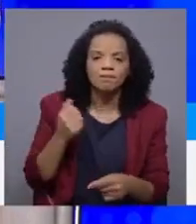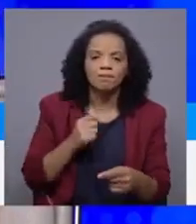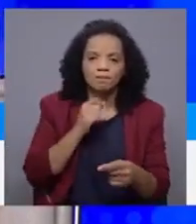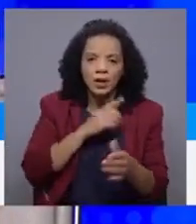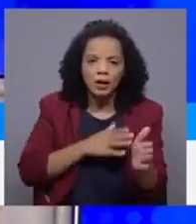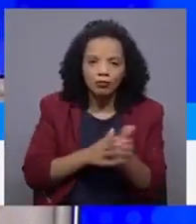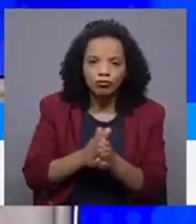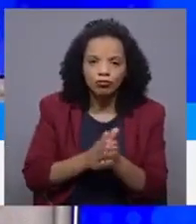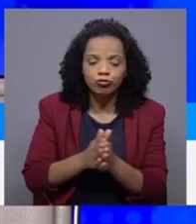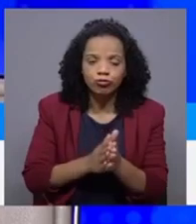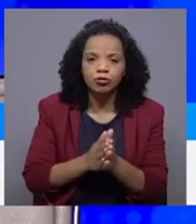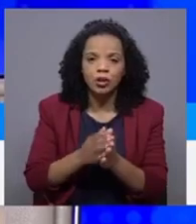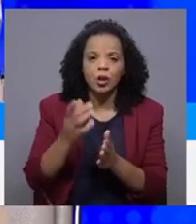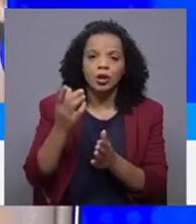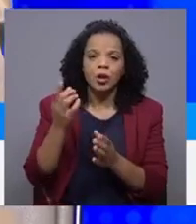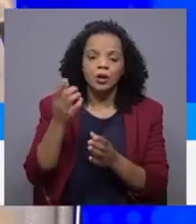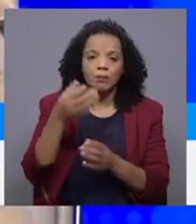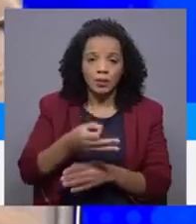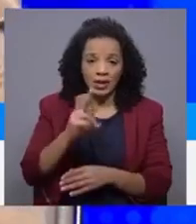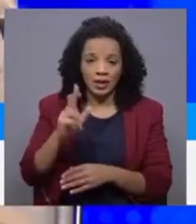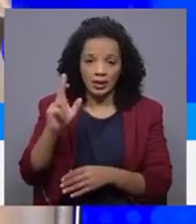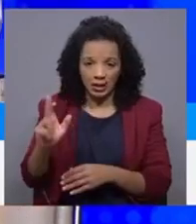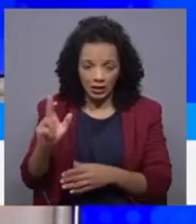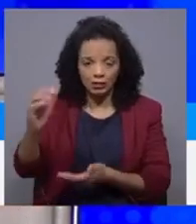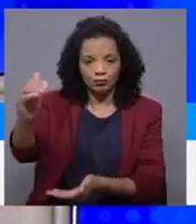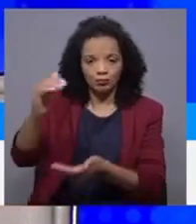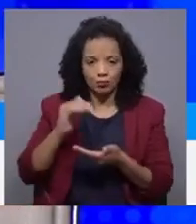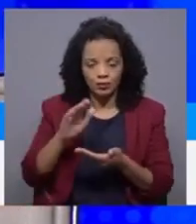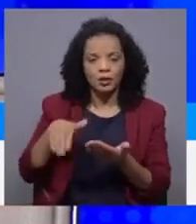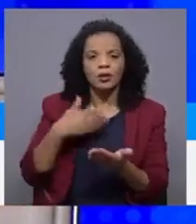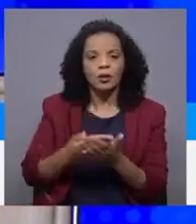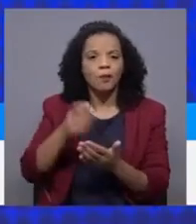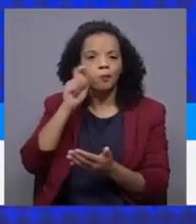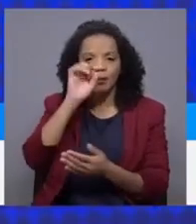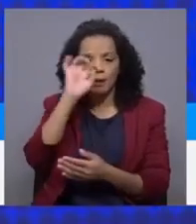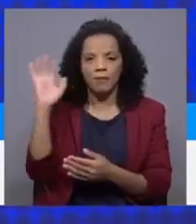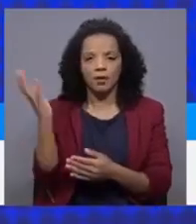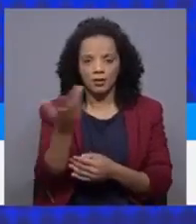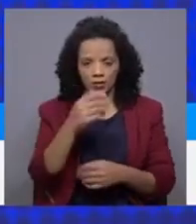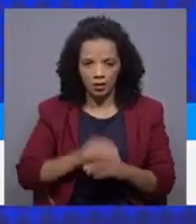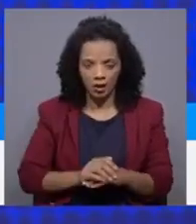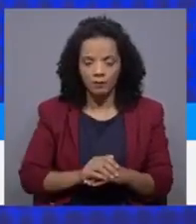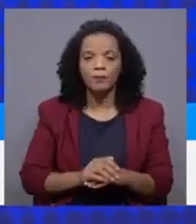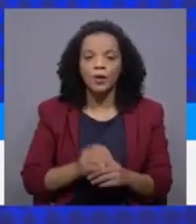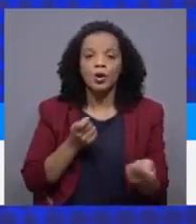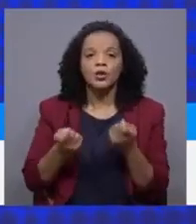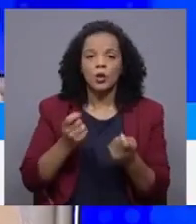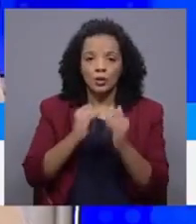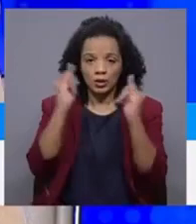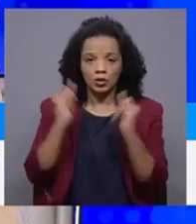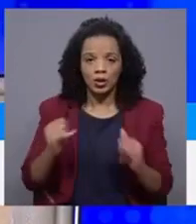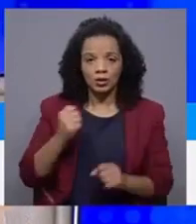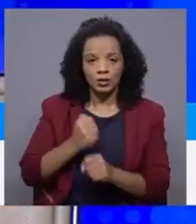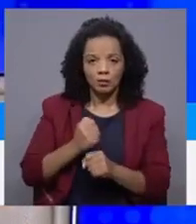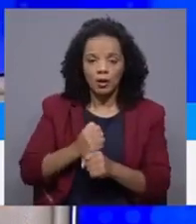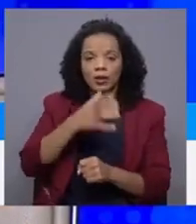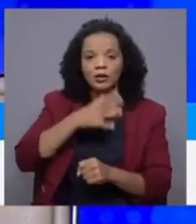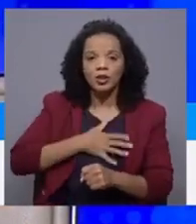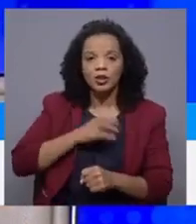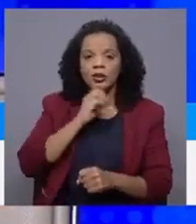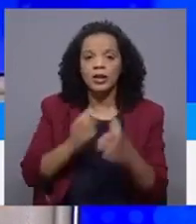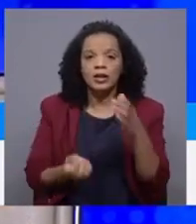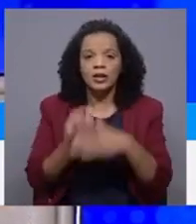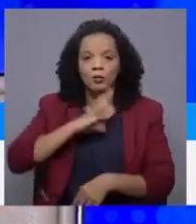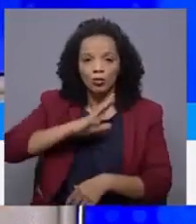aproveitamento dos fundos comunitários do PRR para a proteção ambiental. A Organização Internacional do Trabalho diz-nos que podemos criar mundialmente